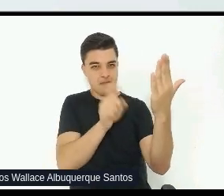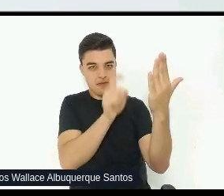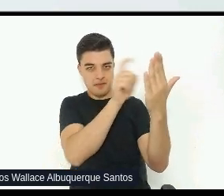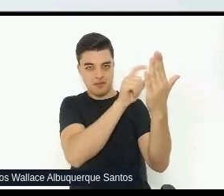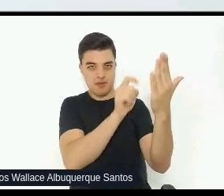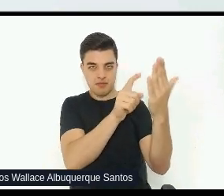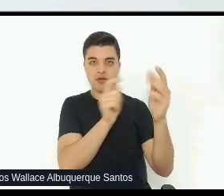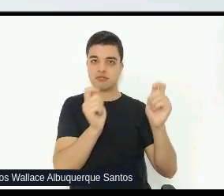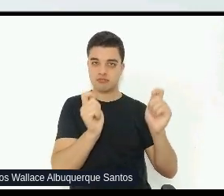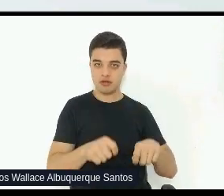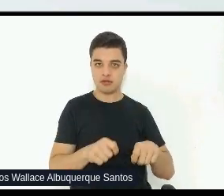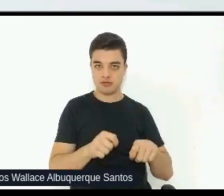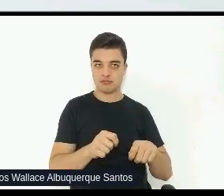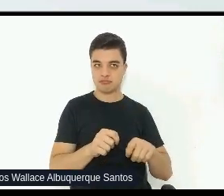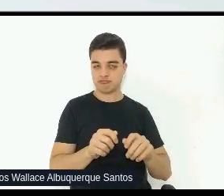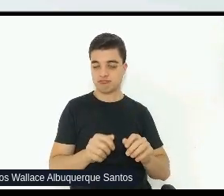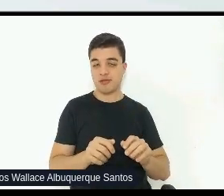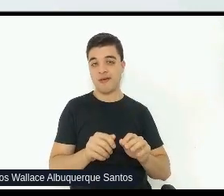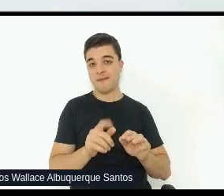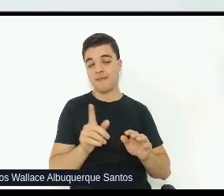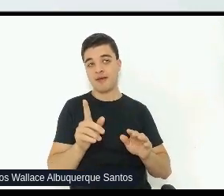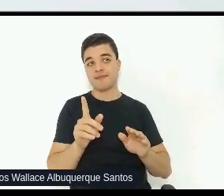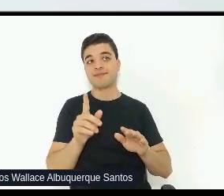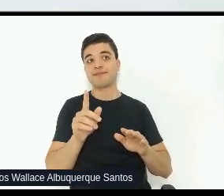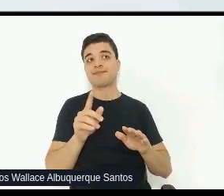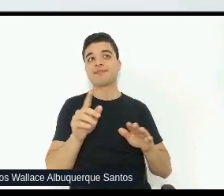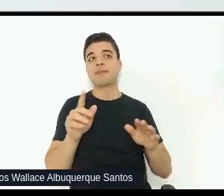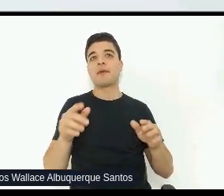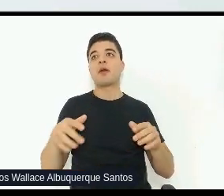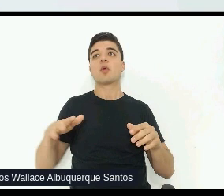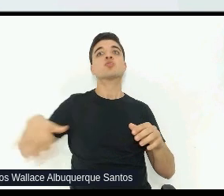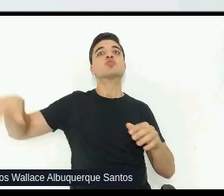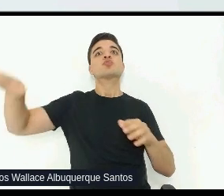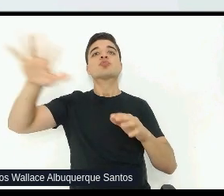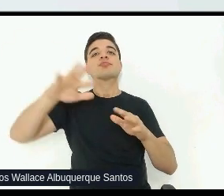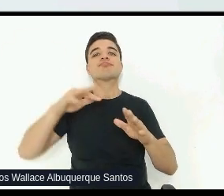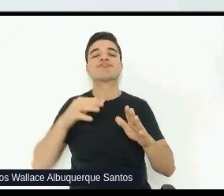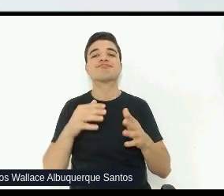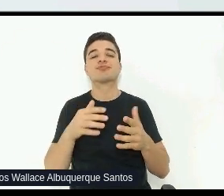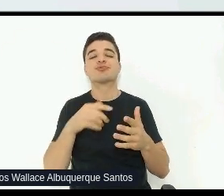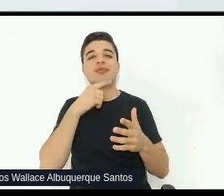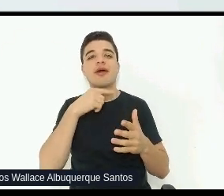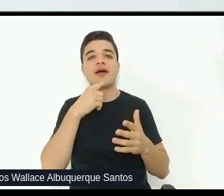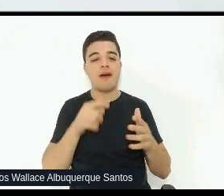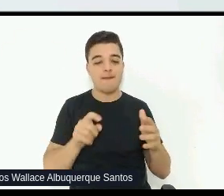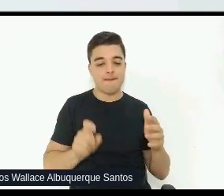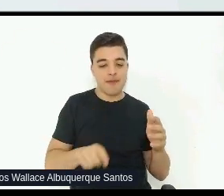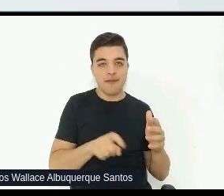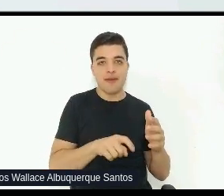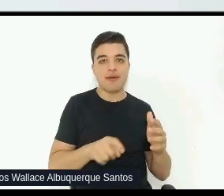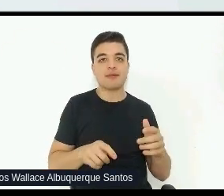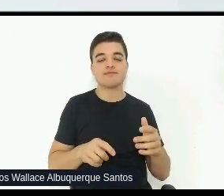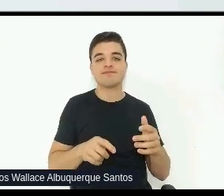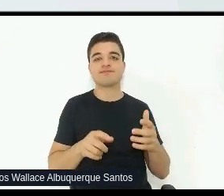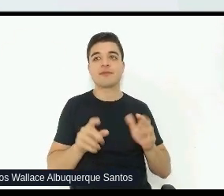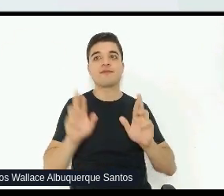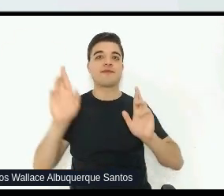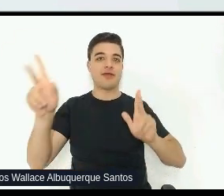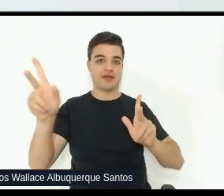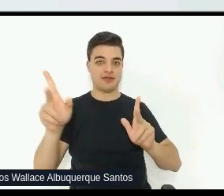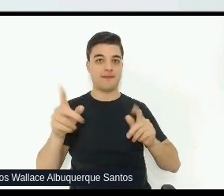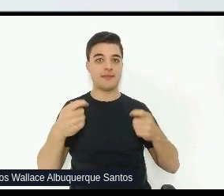ela tem que escrever aqui a data que ela quer comprar a passagem, por exemplo. E aqui na American Airlines, não. Além